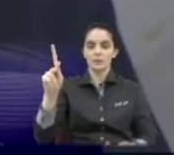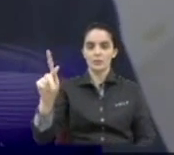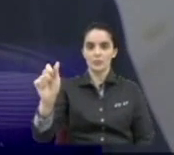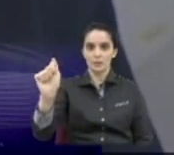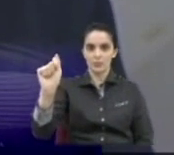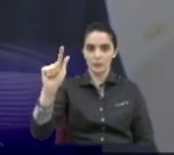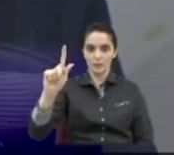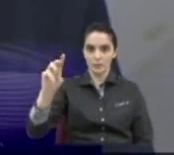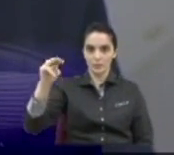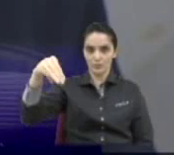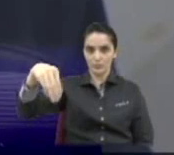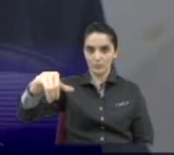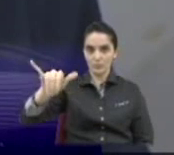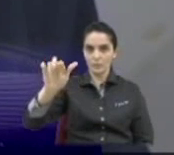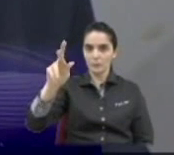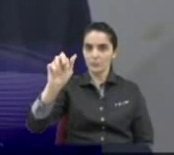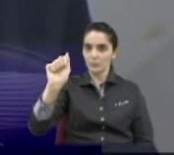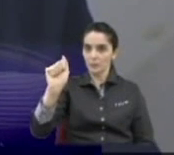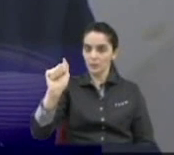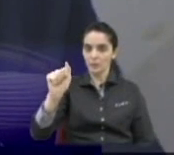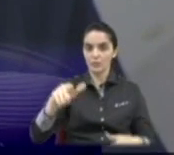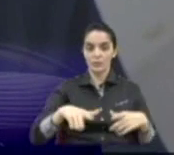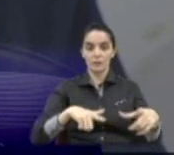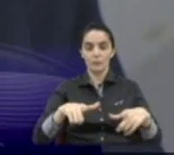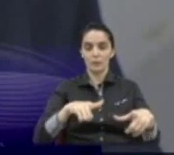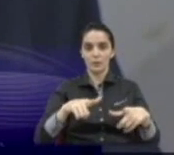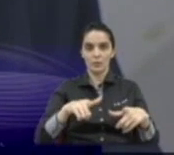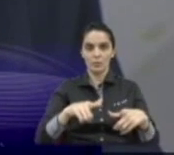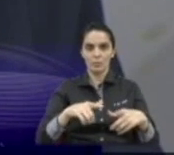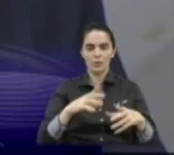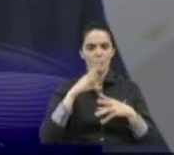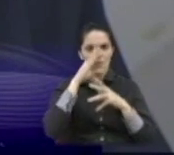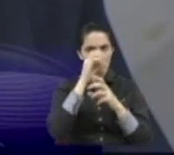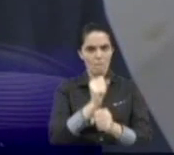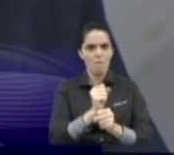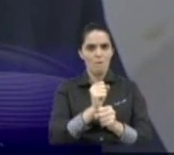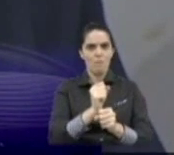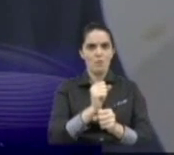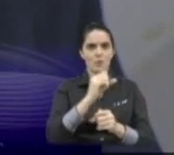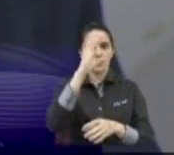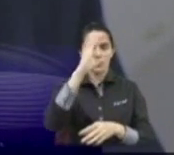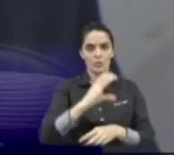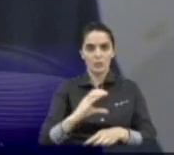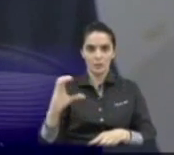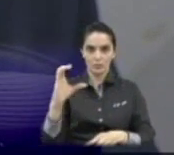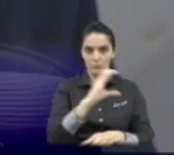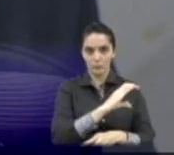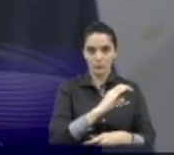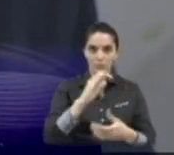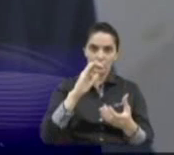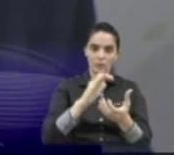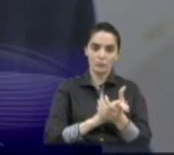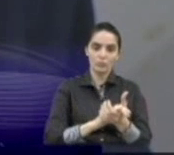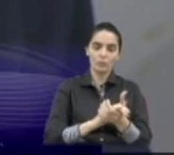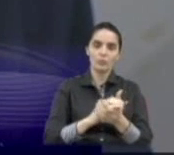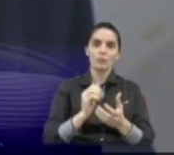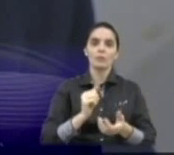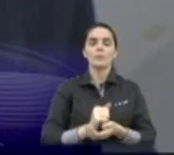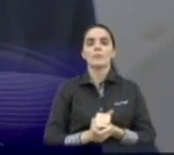comunidade católica denominada Santo Antônio, e casou-se com Arthur Ramos e